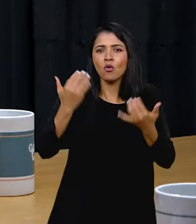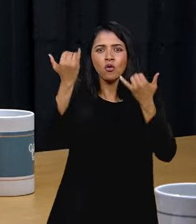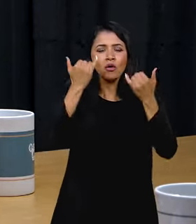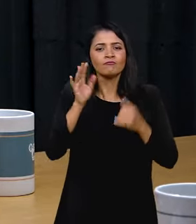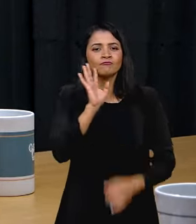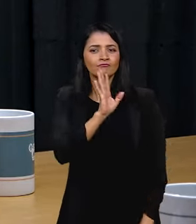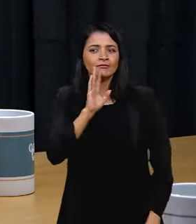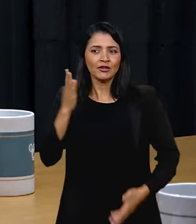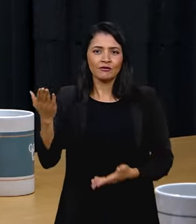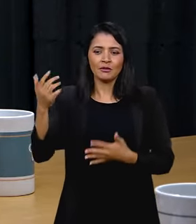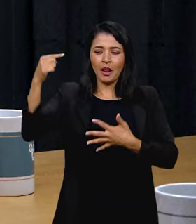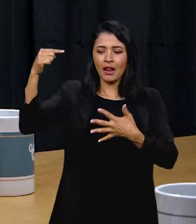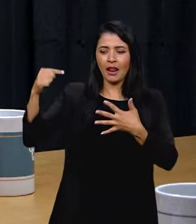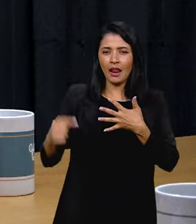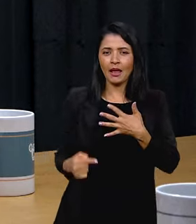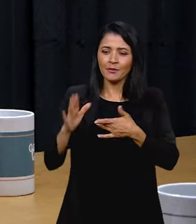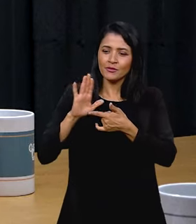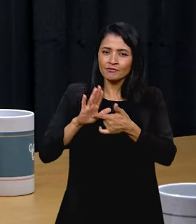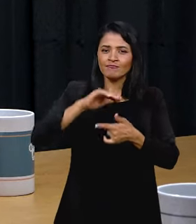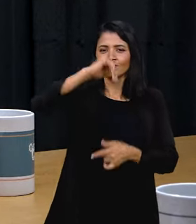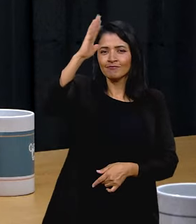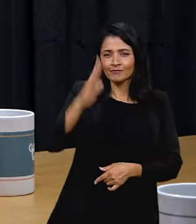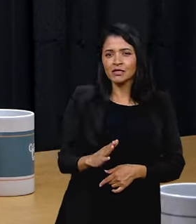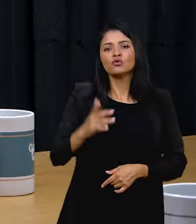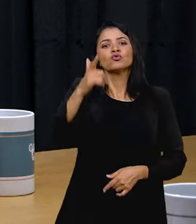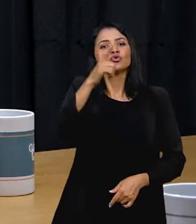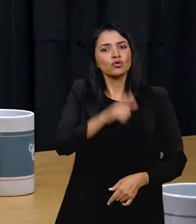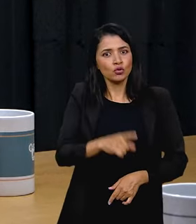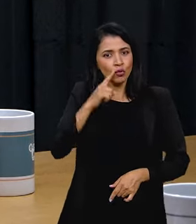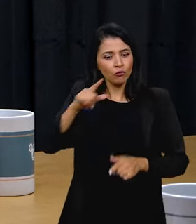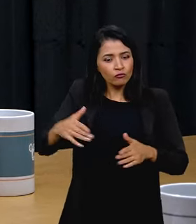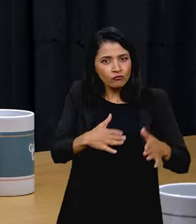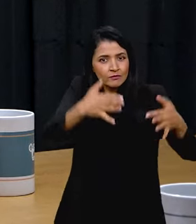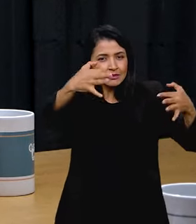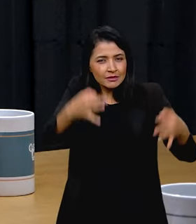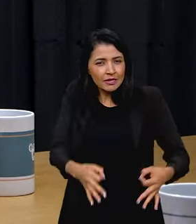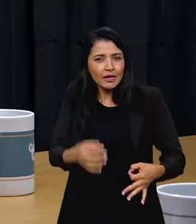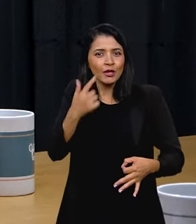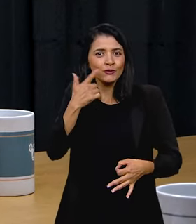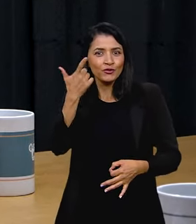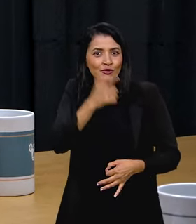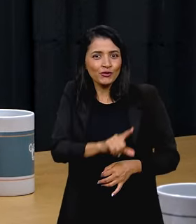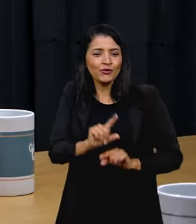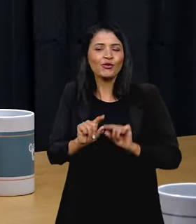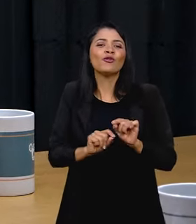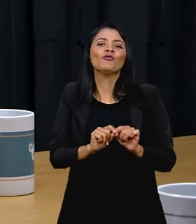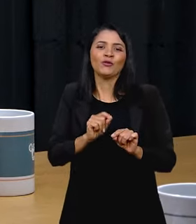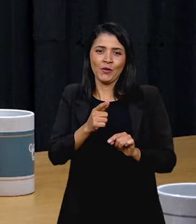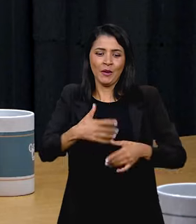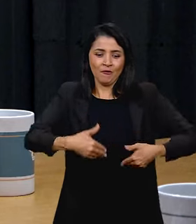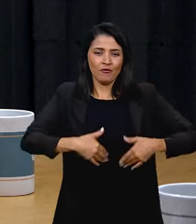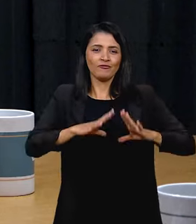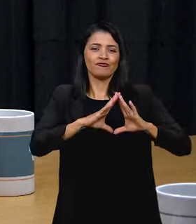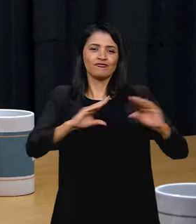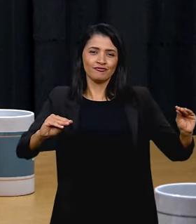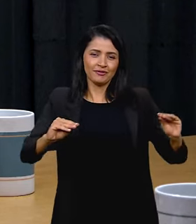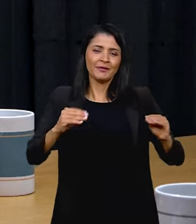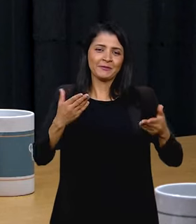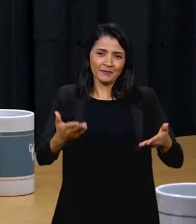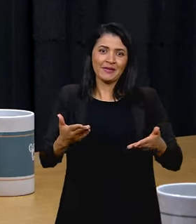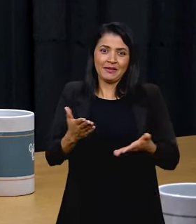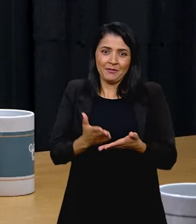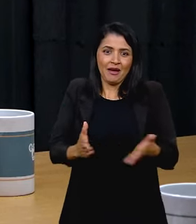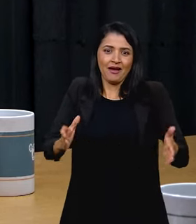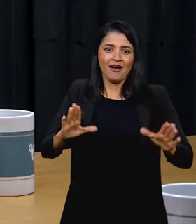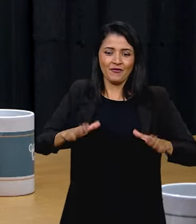boa com tanta informação bacana que a senhora trouxe mostrando que o Brasil tá novamente no caminho certo para sair mais uma vez do mapa da